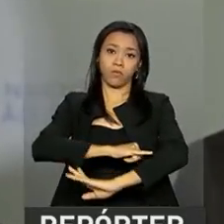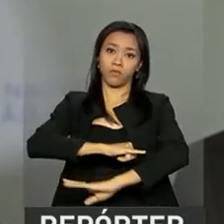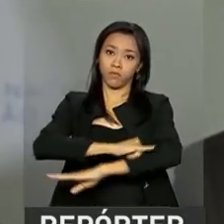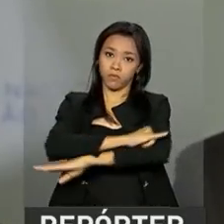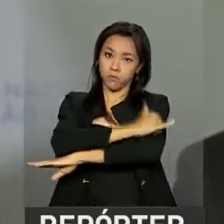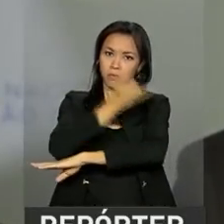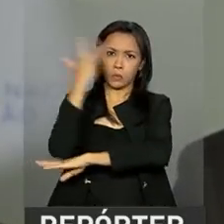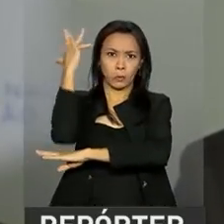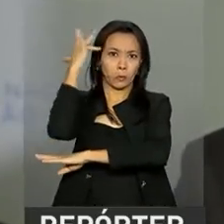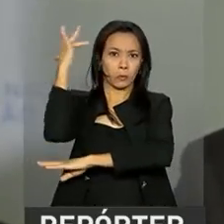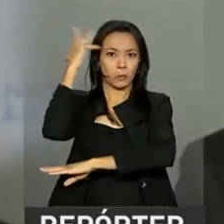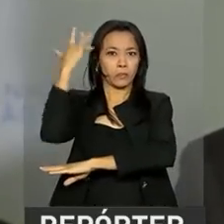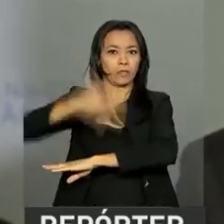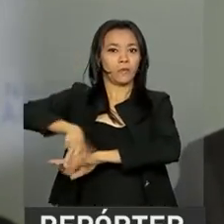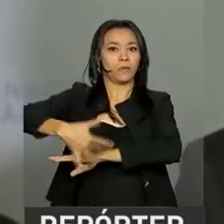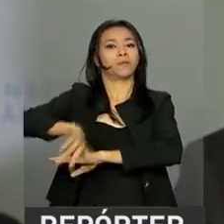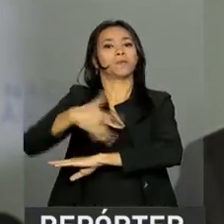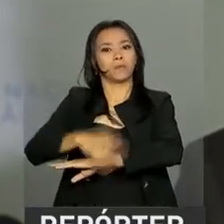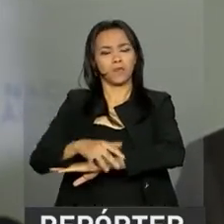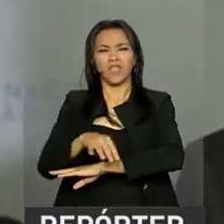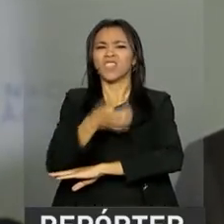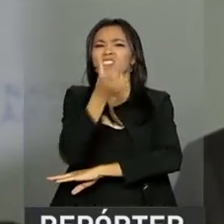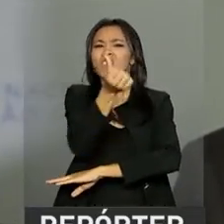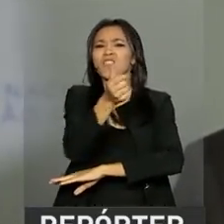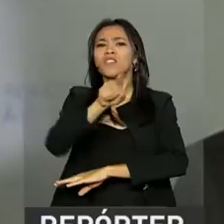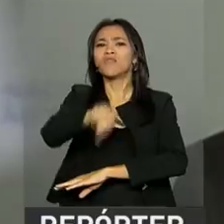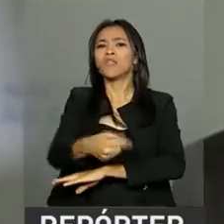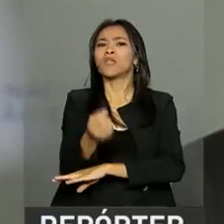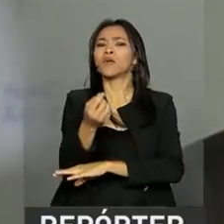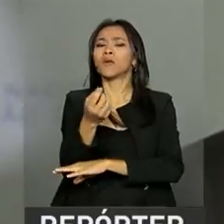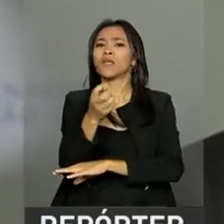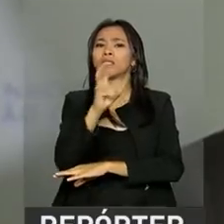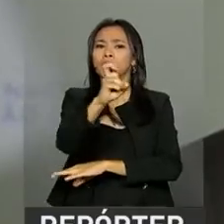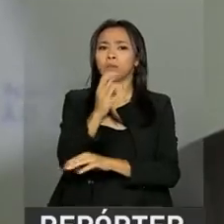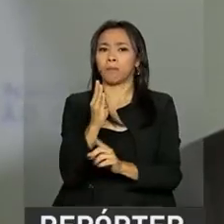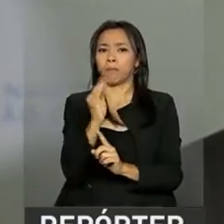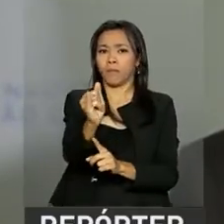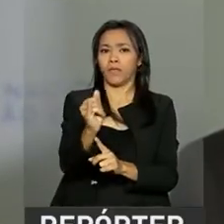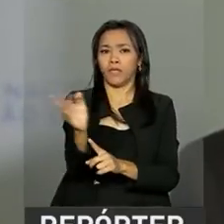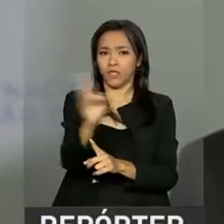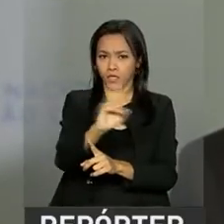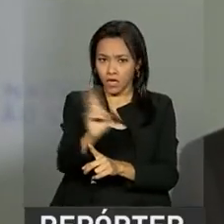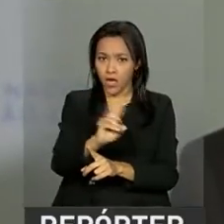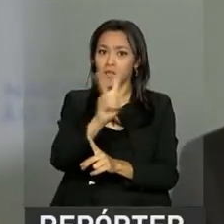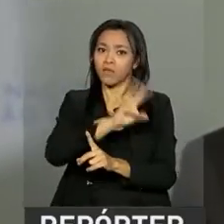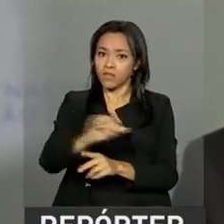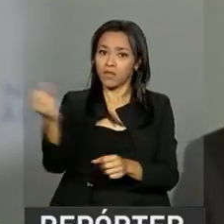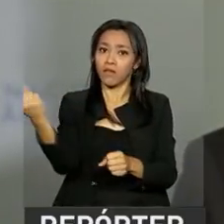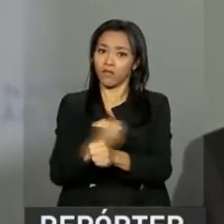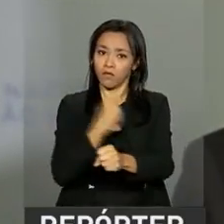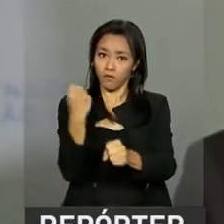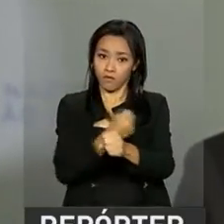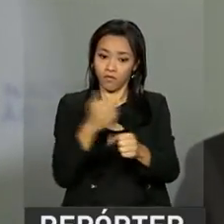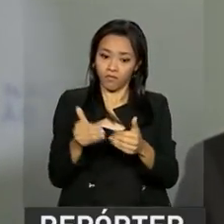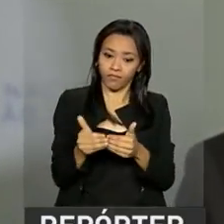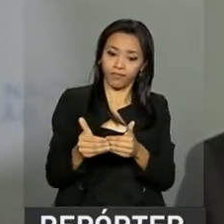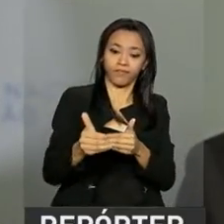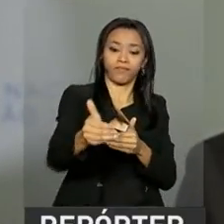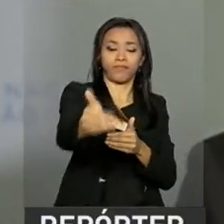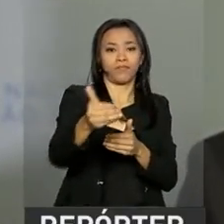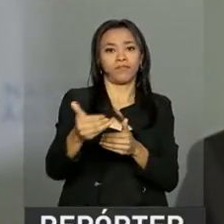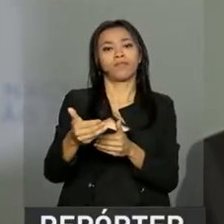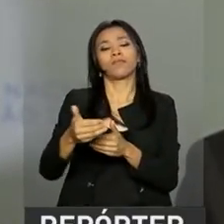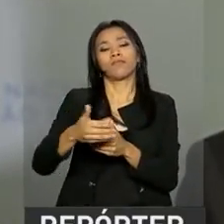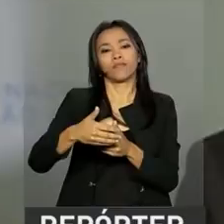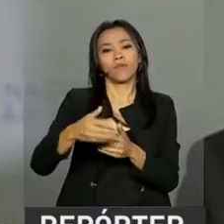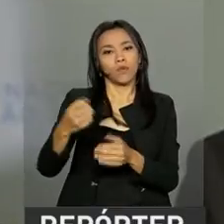com mais qualidade. Investimentos na ordem de 6,5 bilhões de reais serão feitos nos próximos 5 anos.